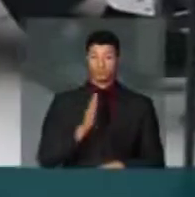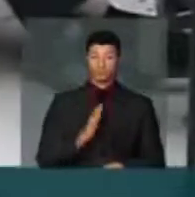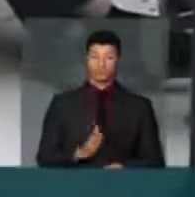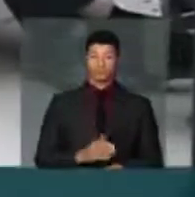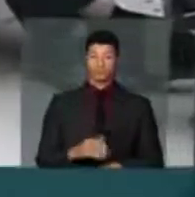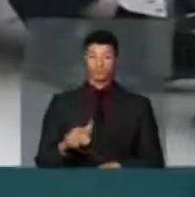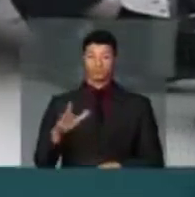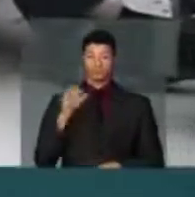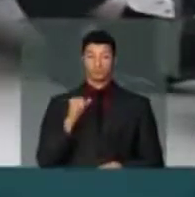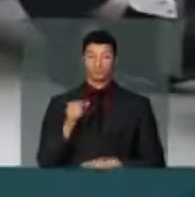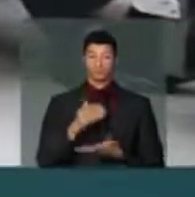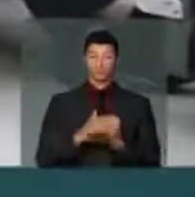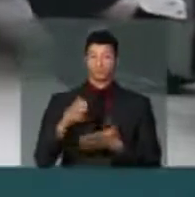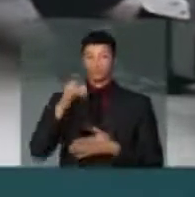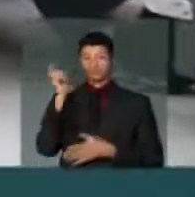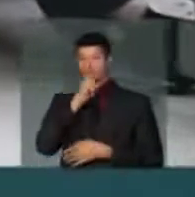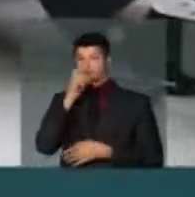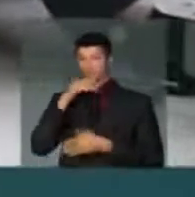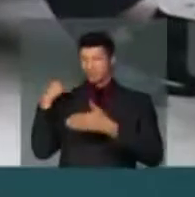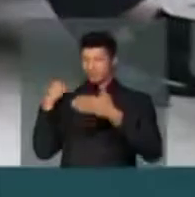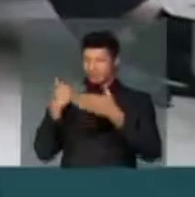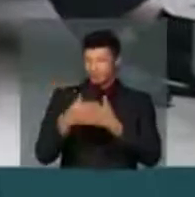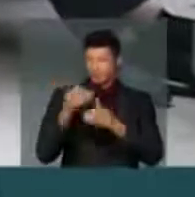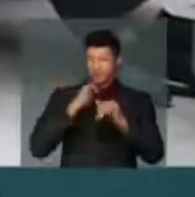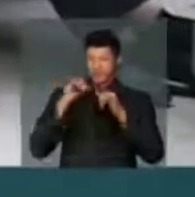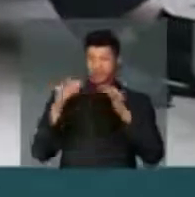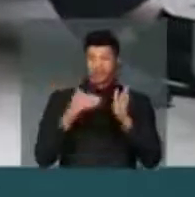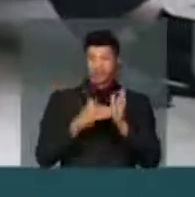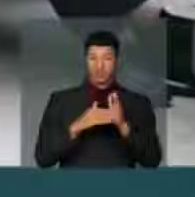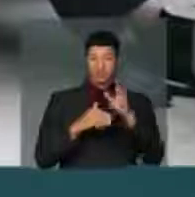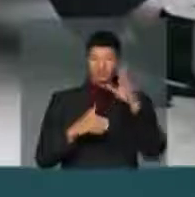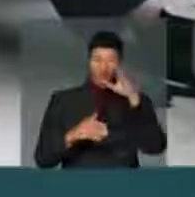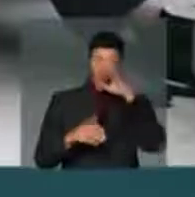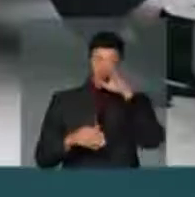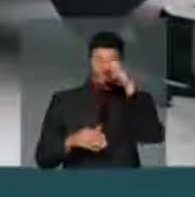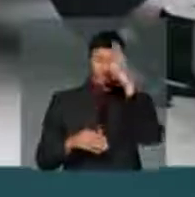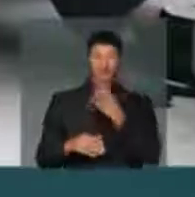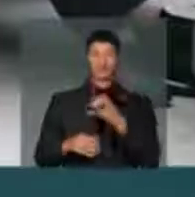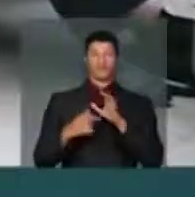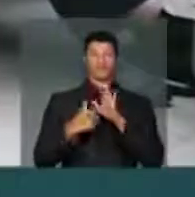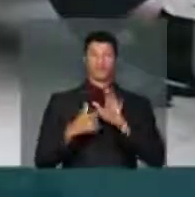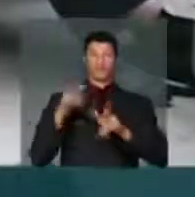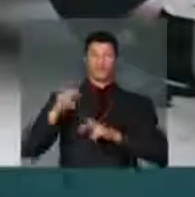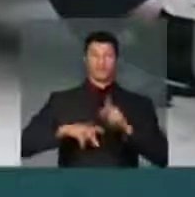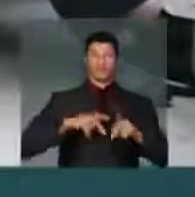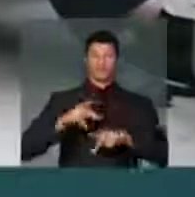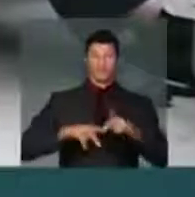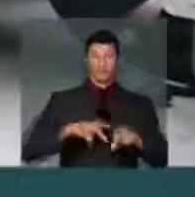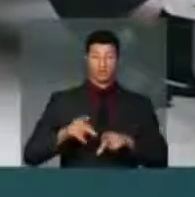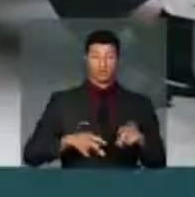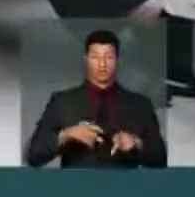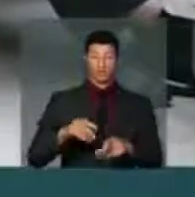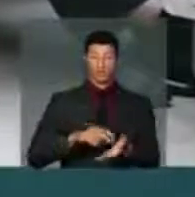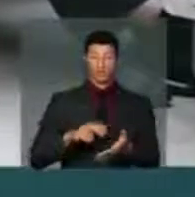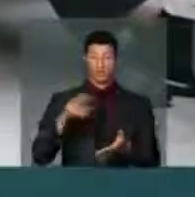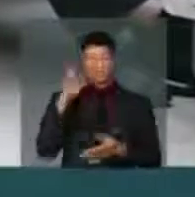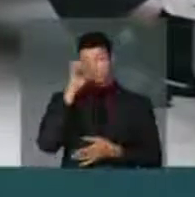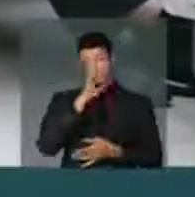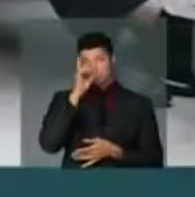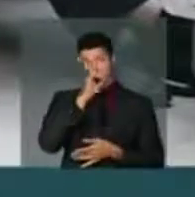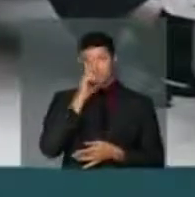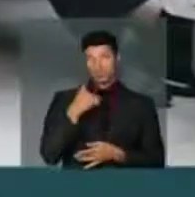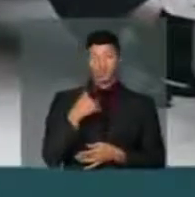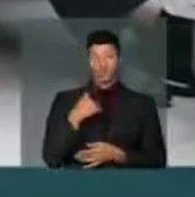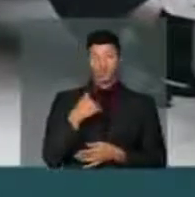indo buscar desde as mentiras do período de campanha até a revolta demonstrada pela população na manhã de domingo.